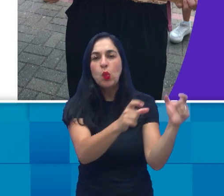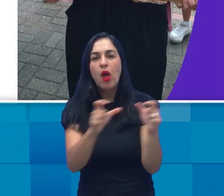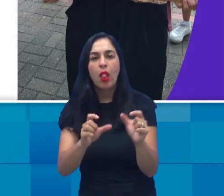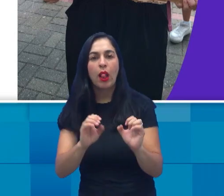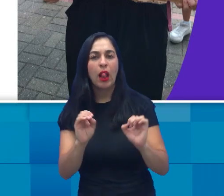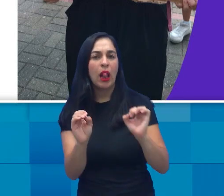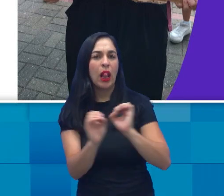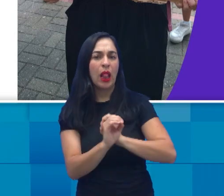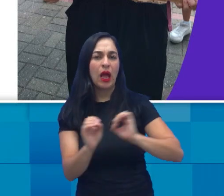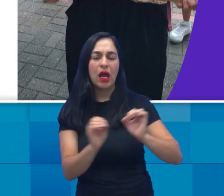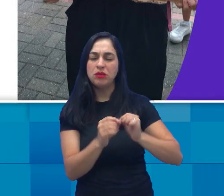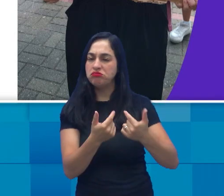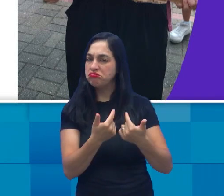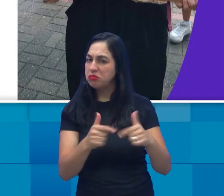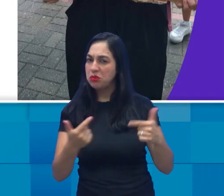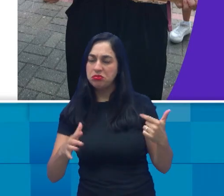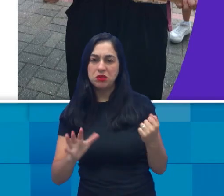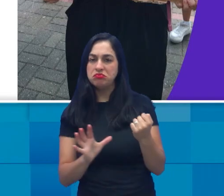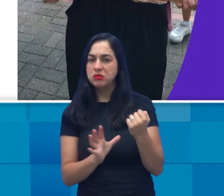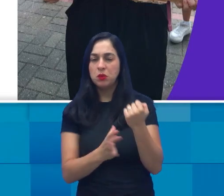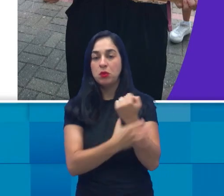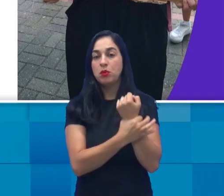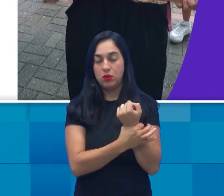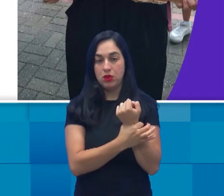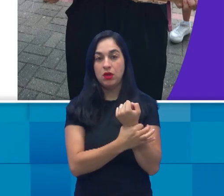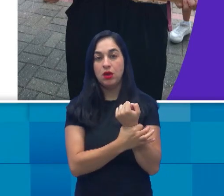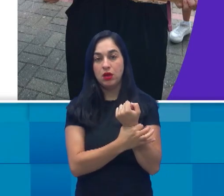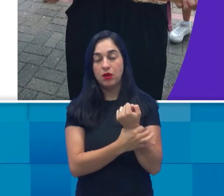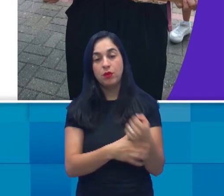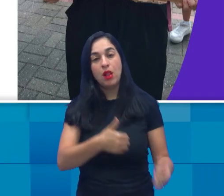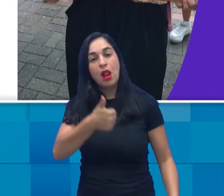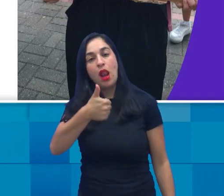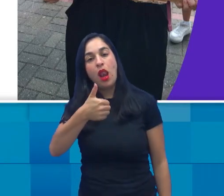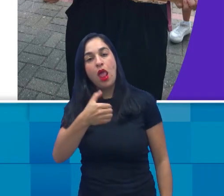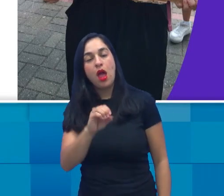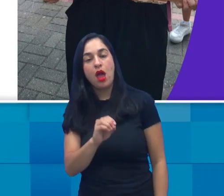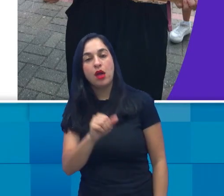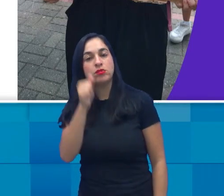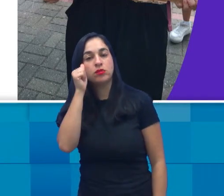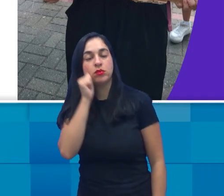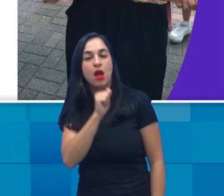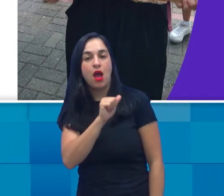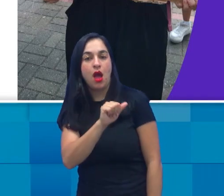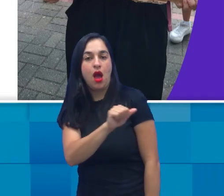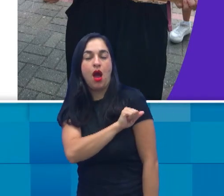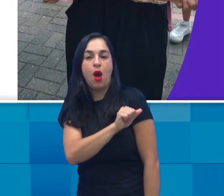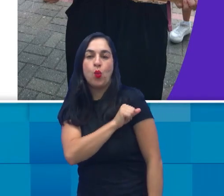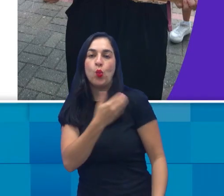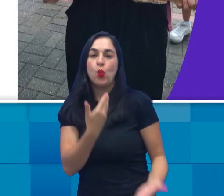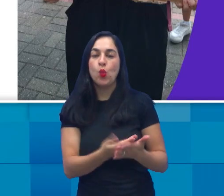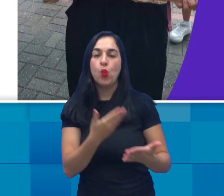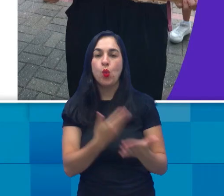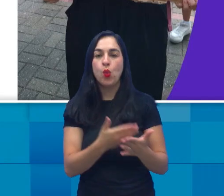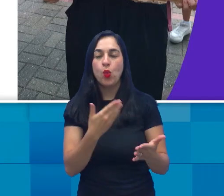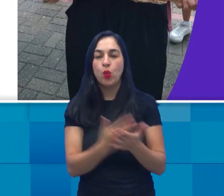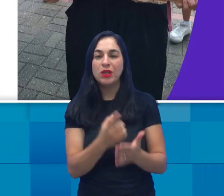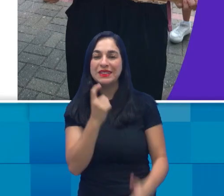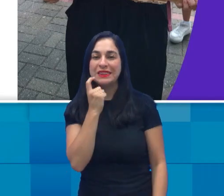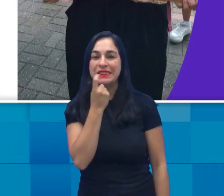Pelo menos 10 estudantes de odontologia da Unesp de São José dos